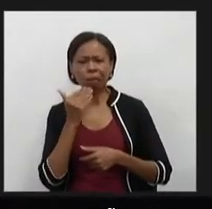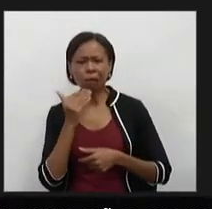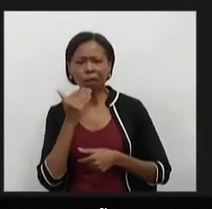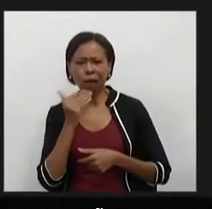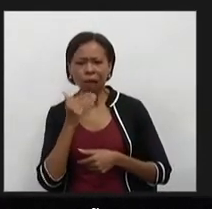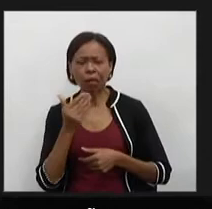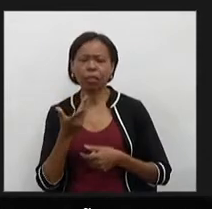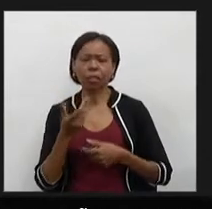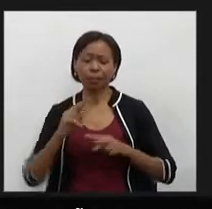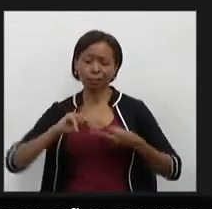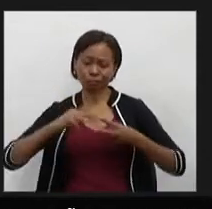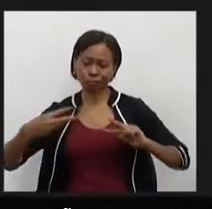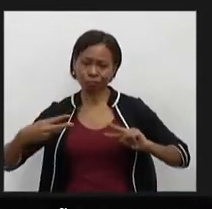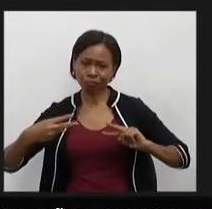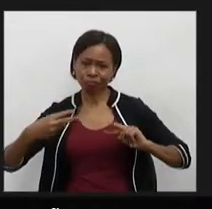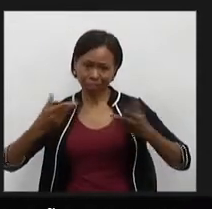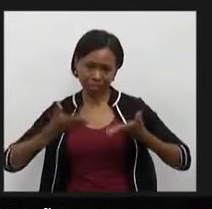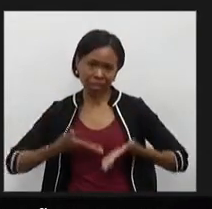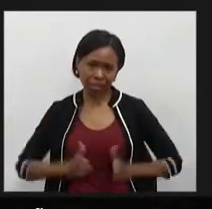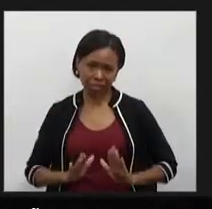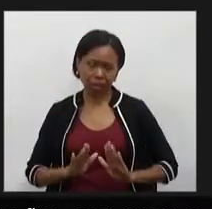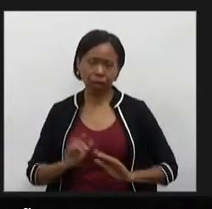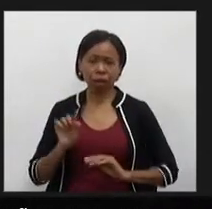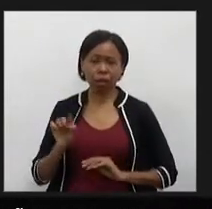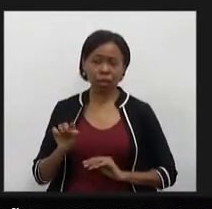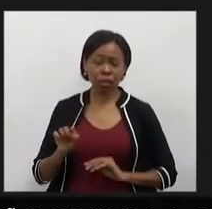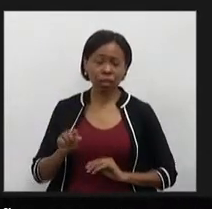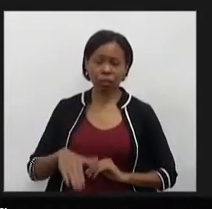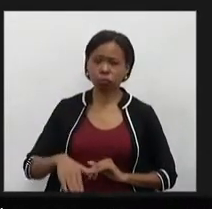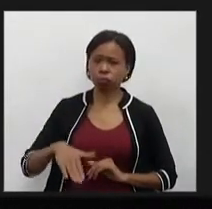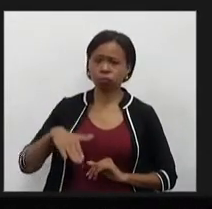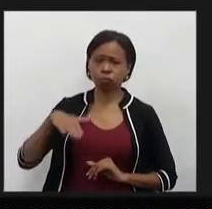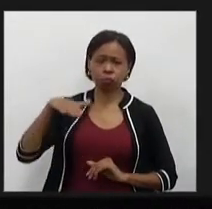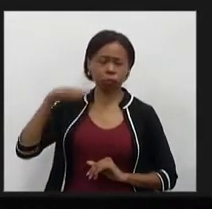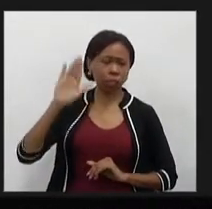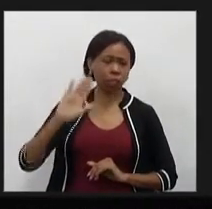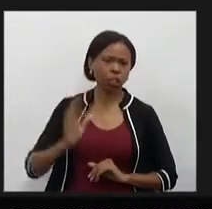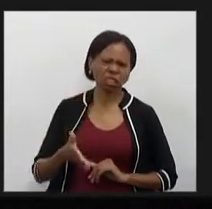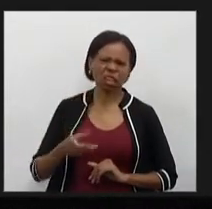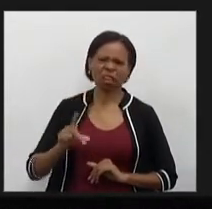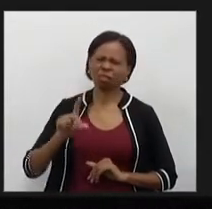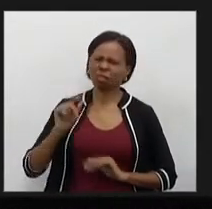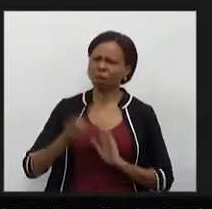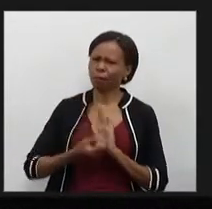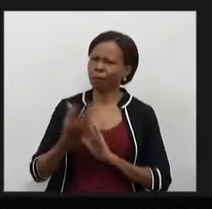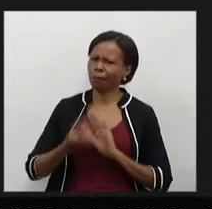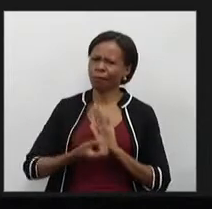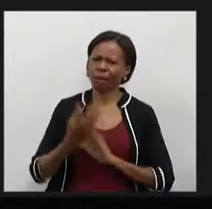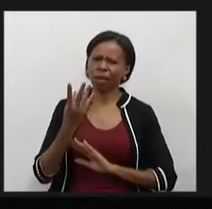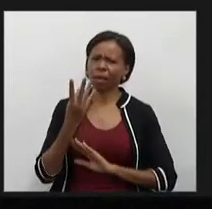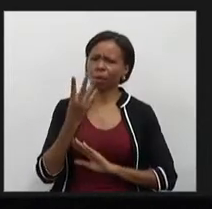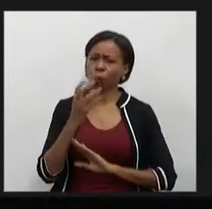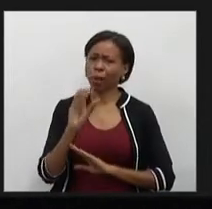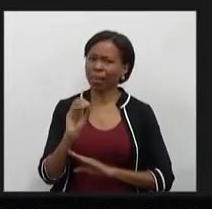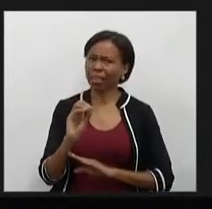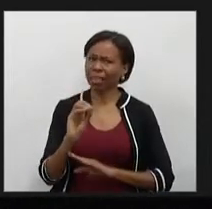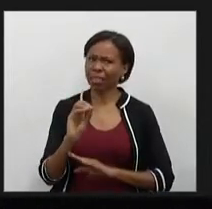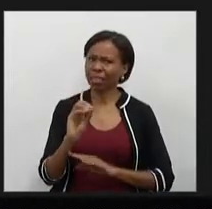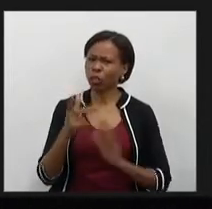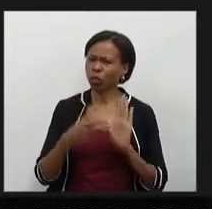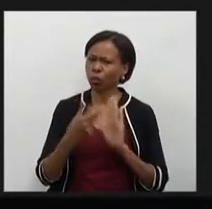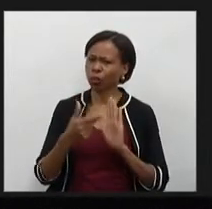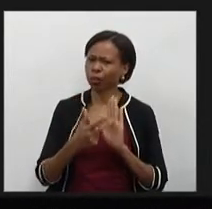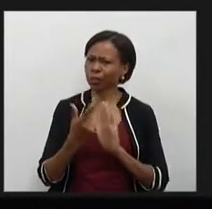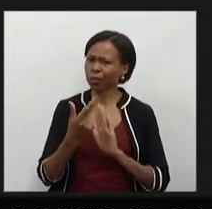Então, o caso dele, hoje está com 9 anos, né? Já realizou mais de 40 cirurgias, só para